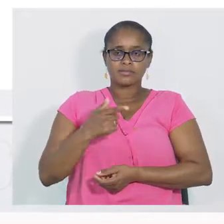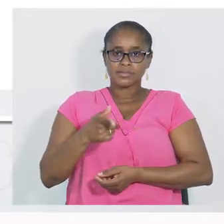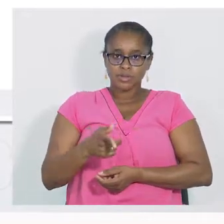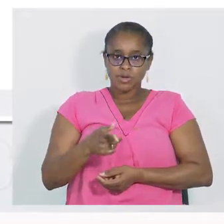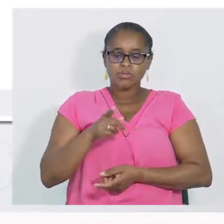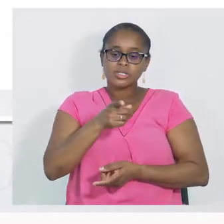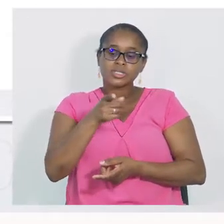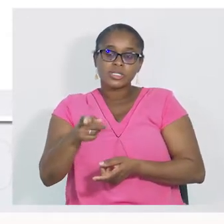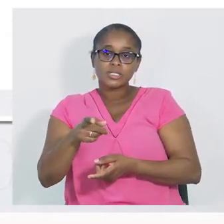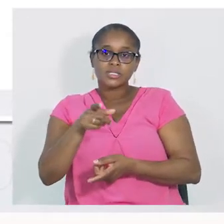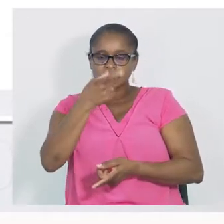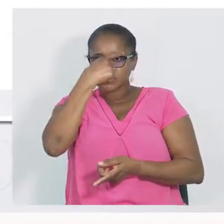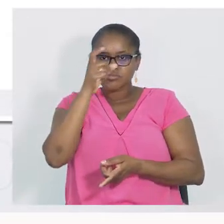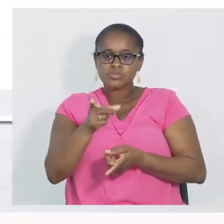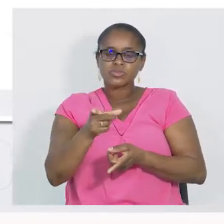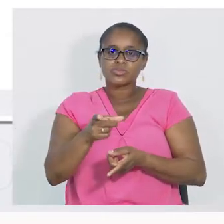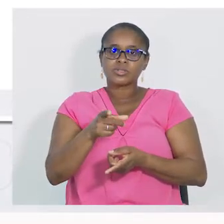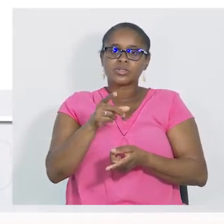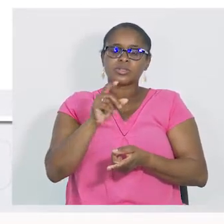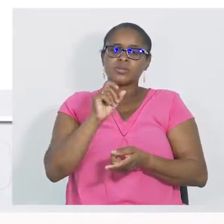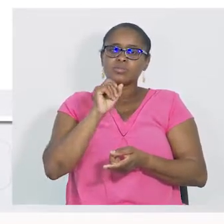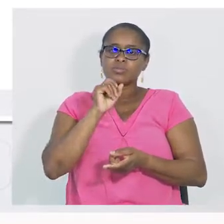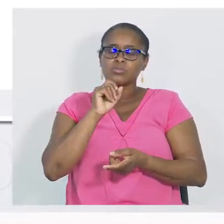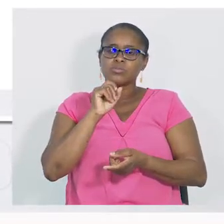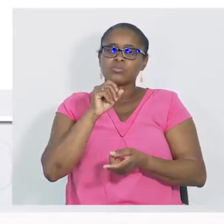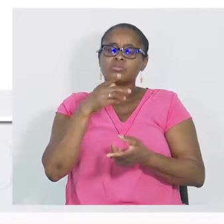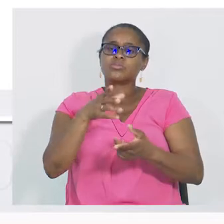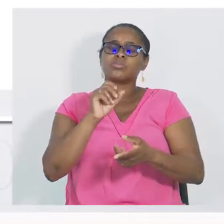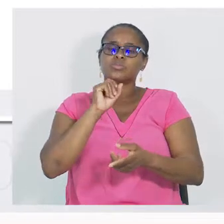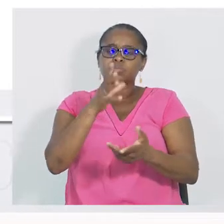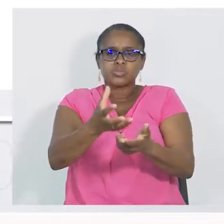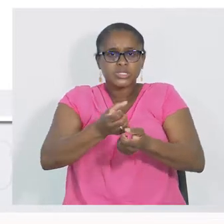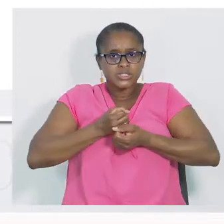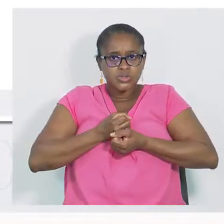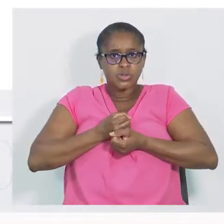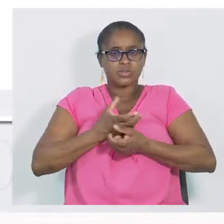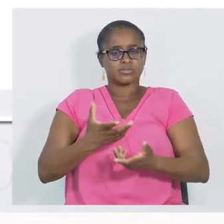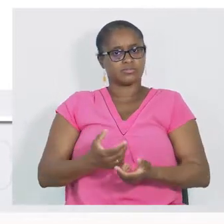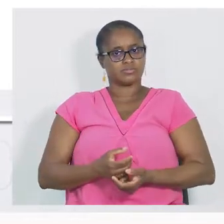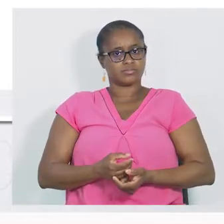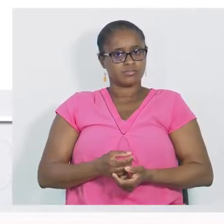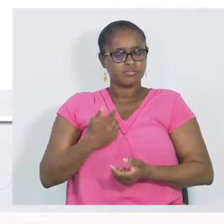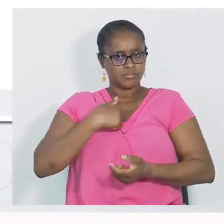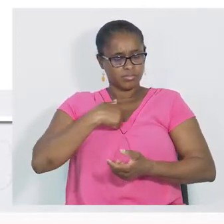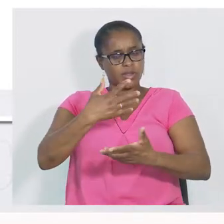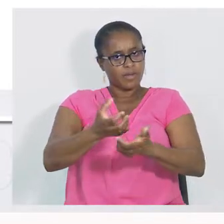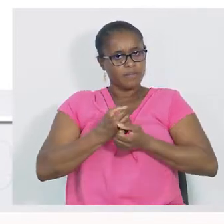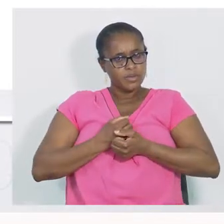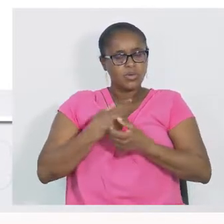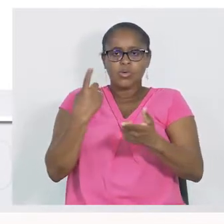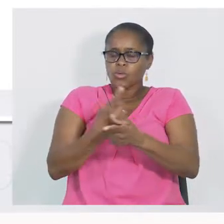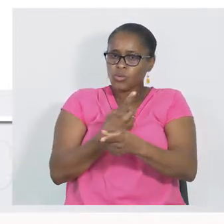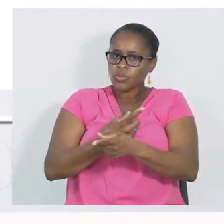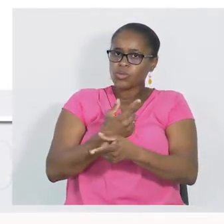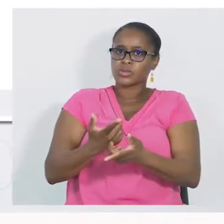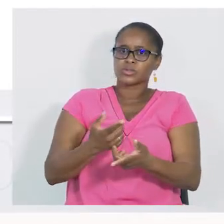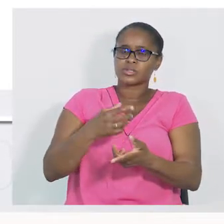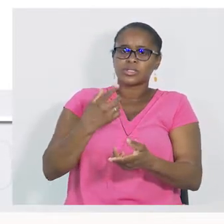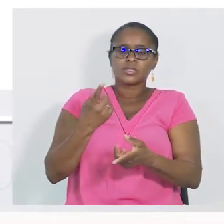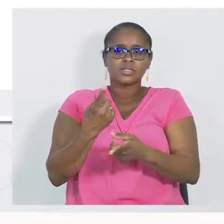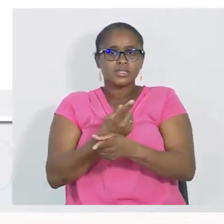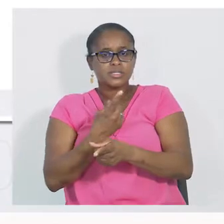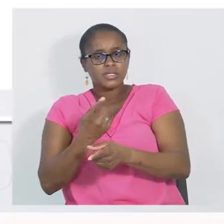a saber convivermos uns com os outros. Por isso que nós devemos sempre respeitar essas pessoas, porque elas são